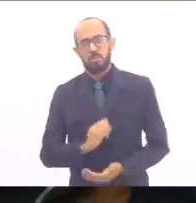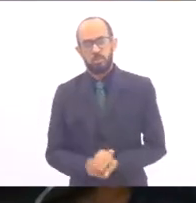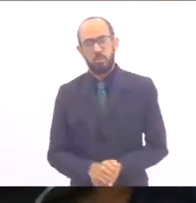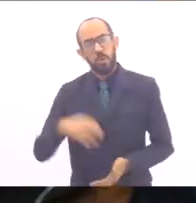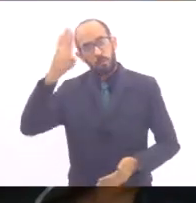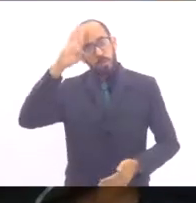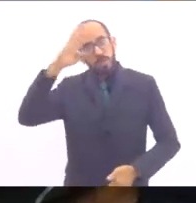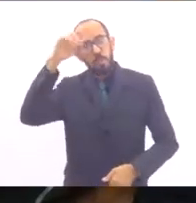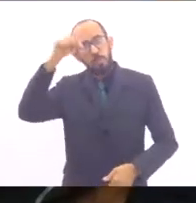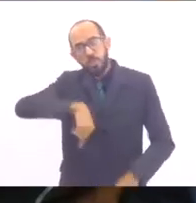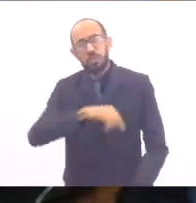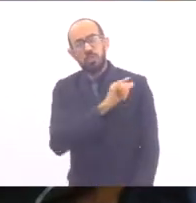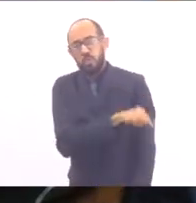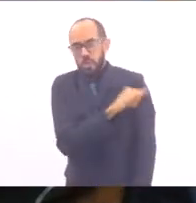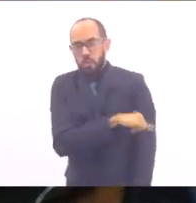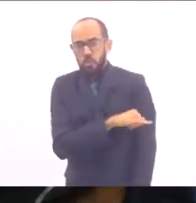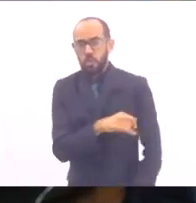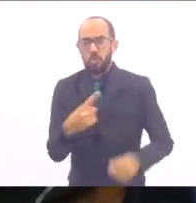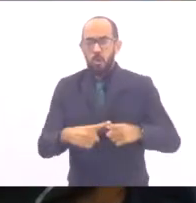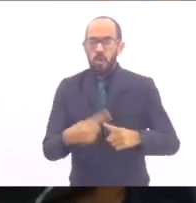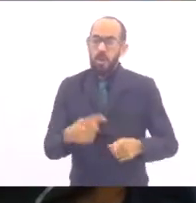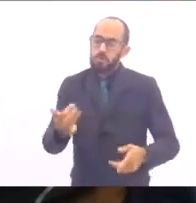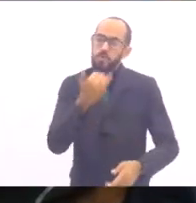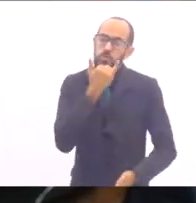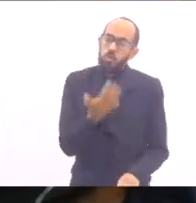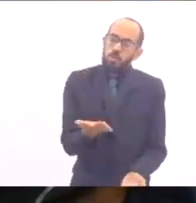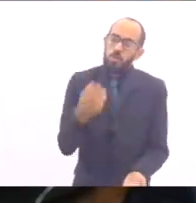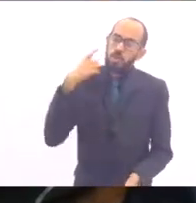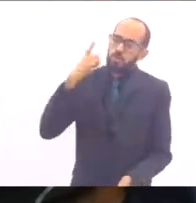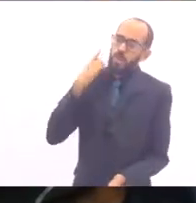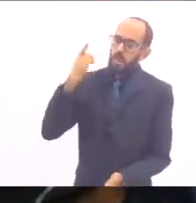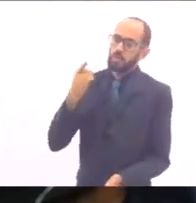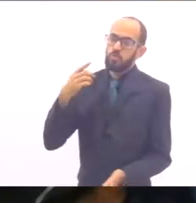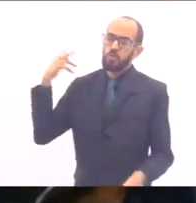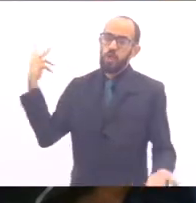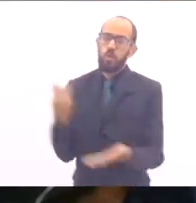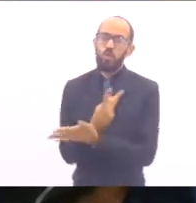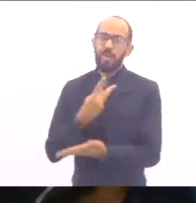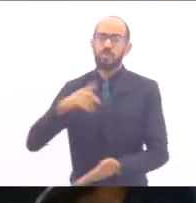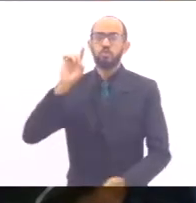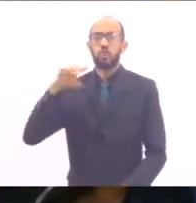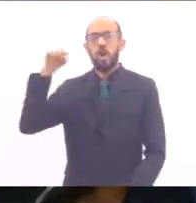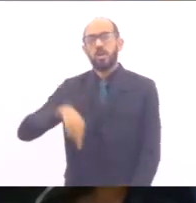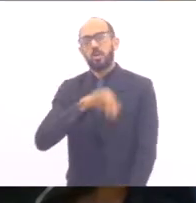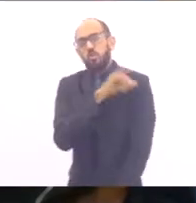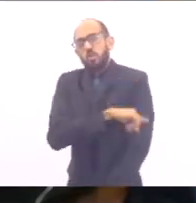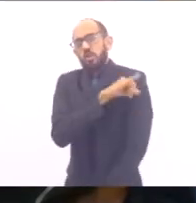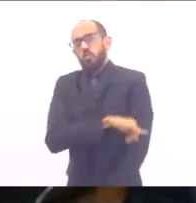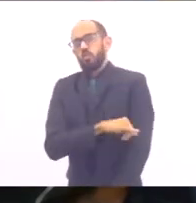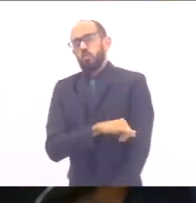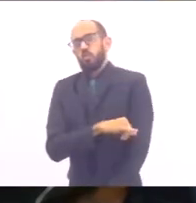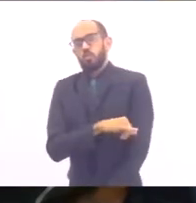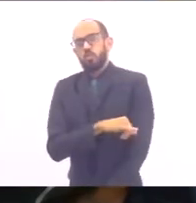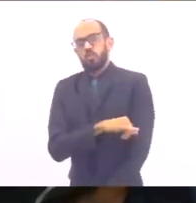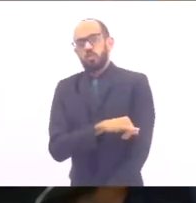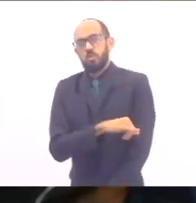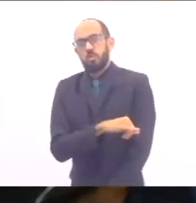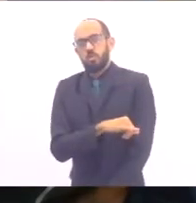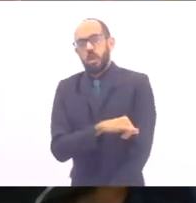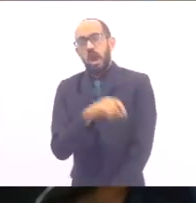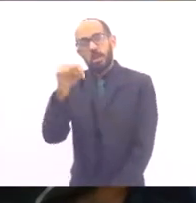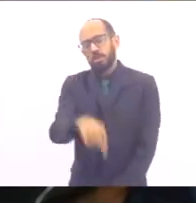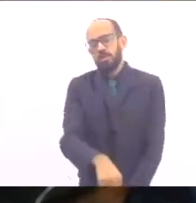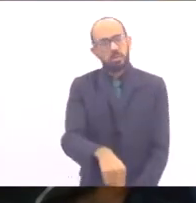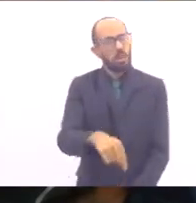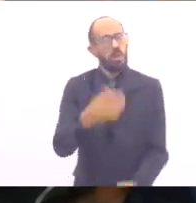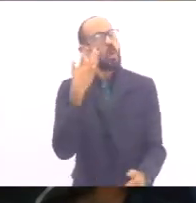carioca, porque essas coisas... Desculpa, deputado, só acontece no Rio de Janeiro. O Rio de Janeiro, eu não sei o